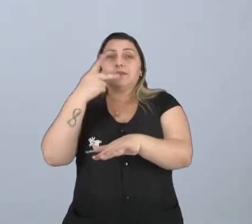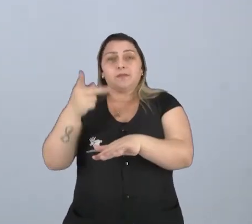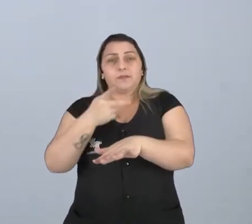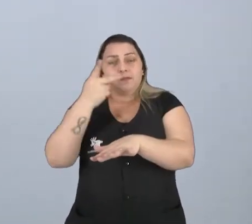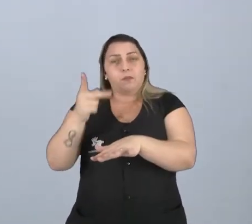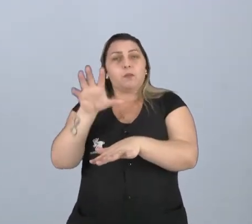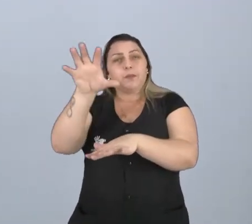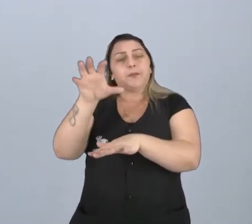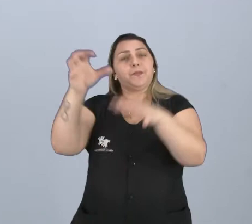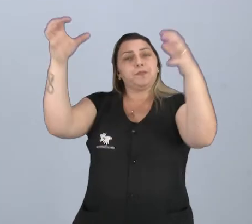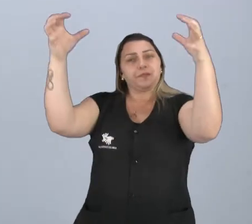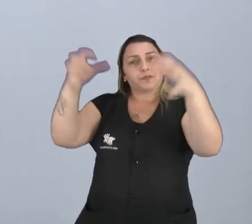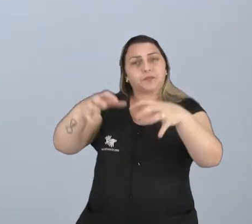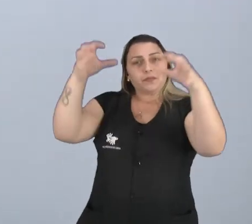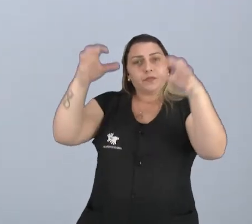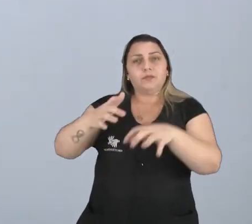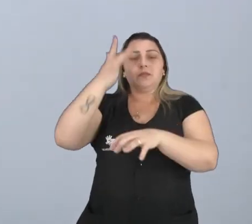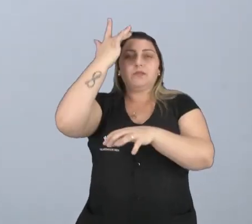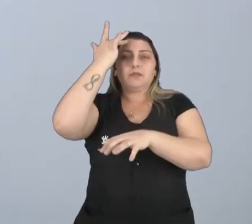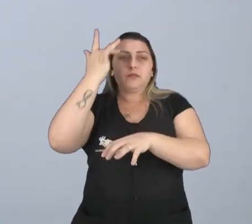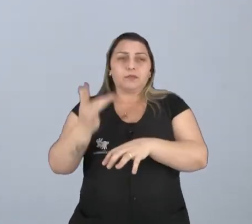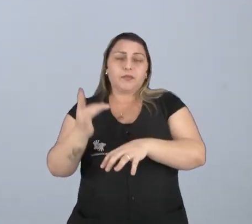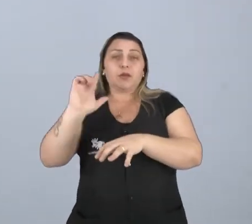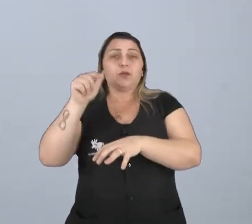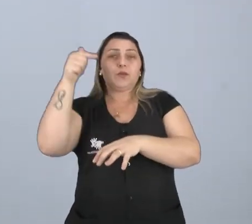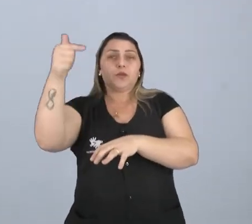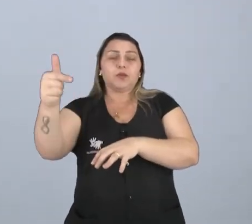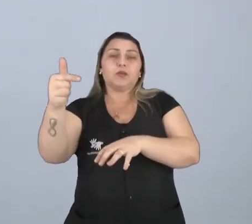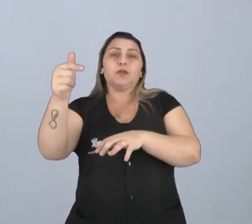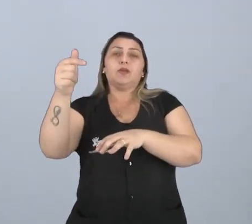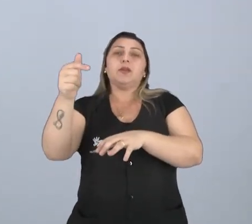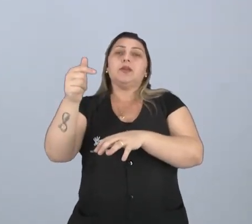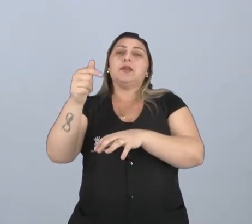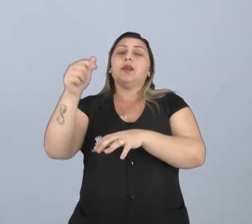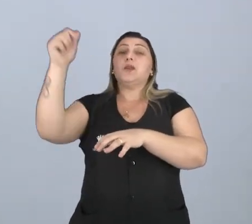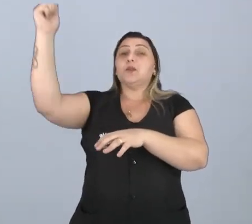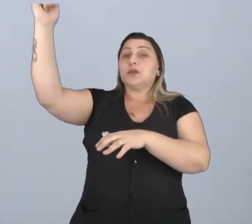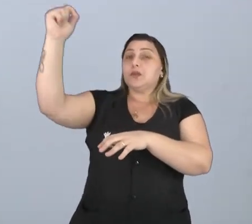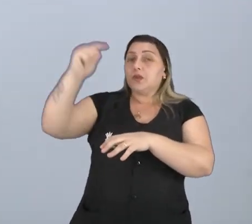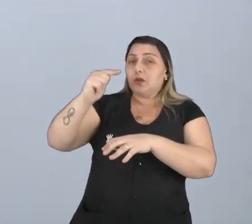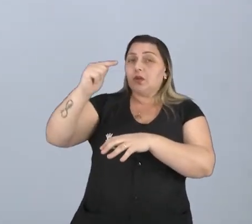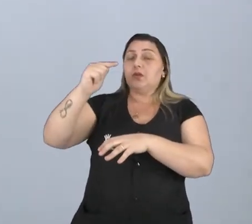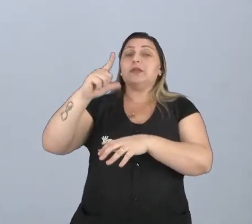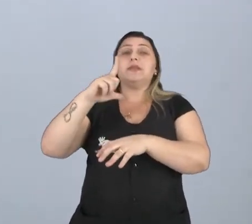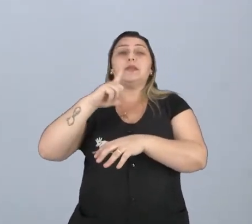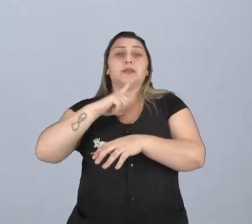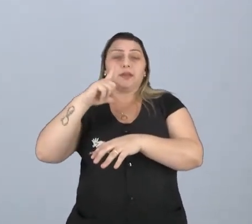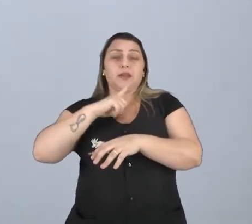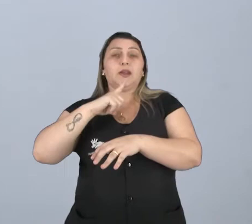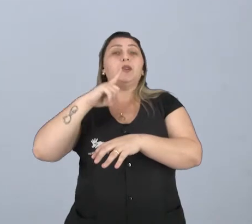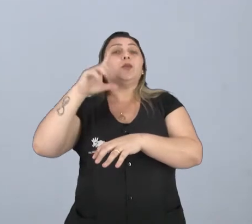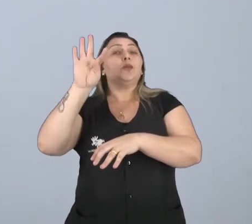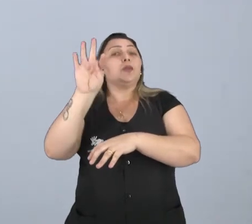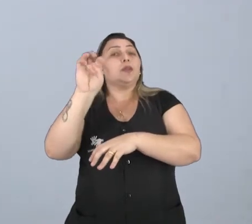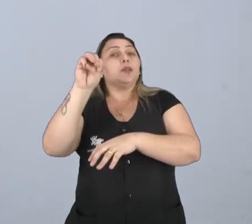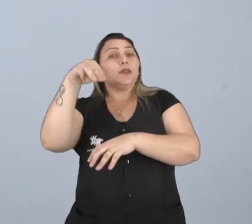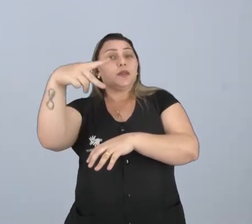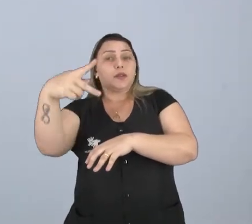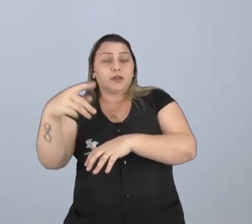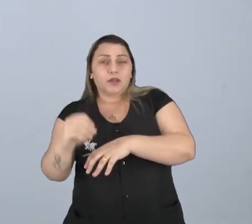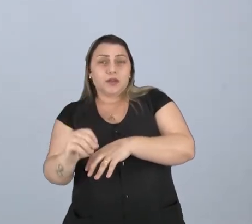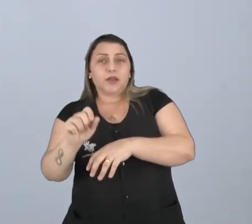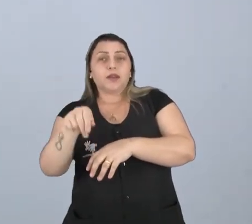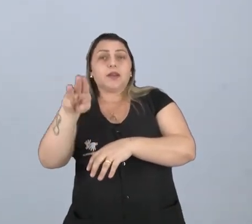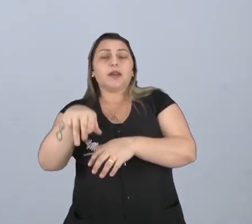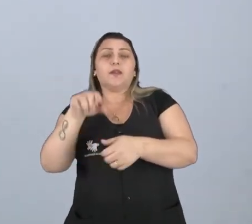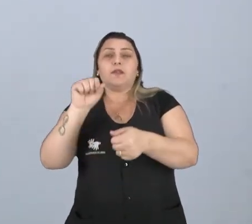nessa região vai chover amanhã e no outro dia vai estar seco. Então nós temos a previsão do tempo, tá? E quem faz essa previsão